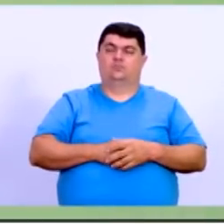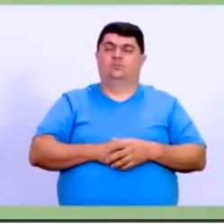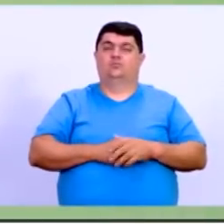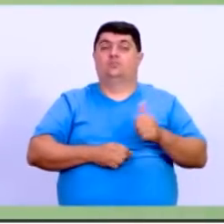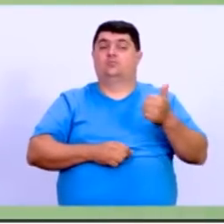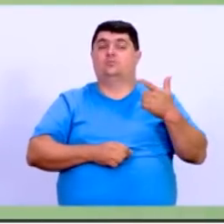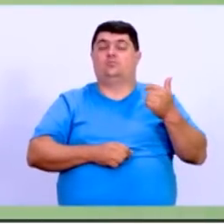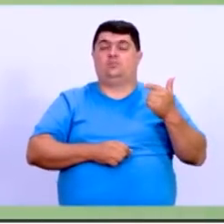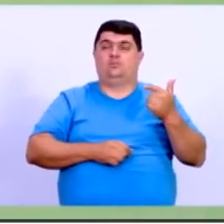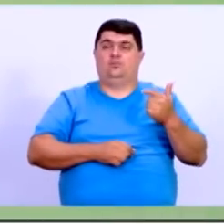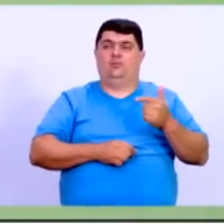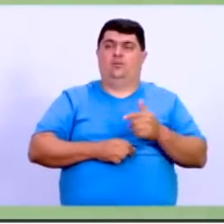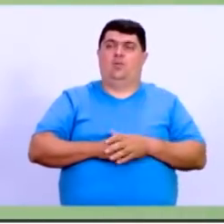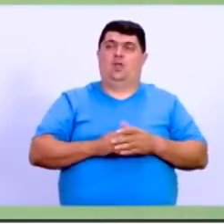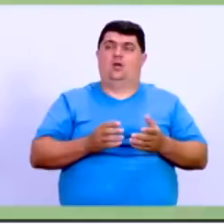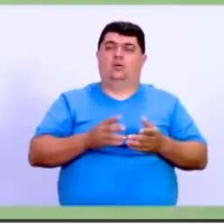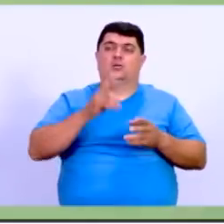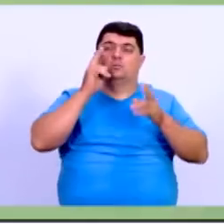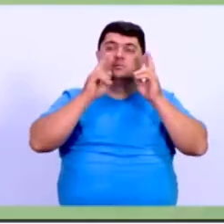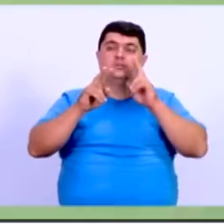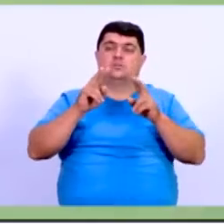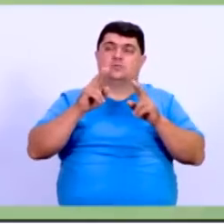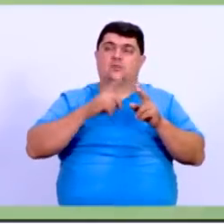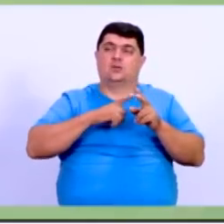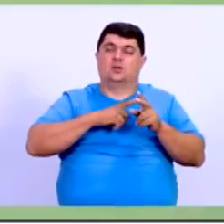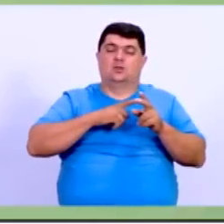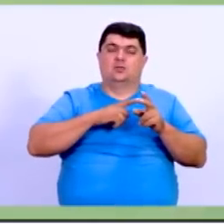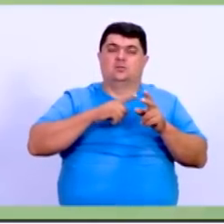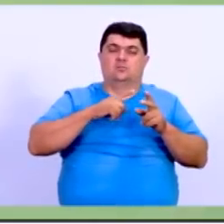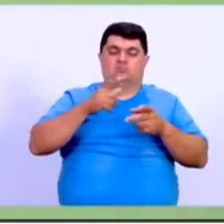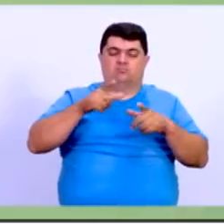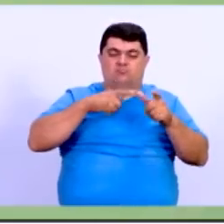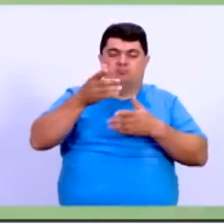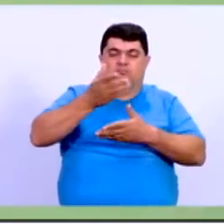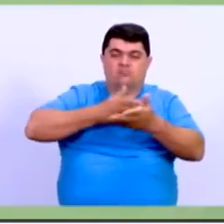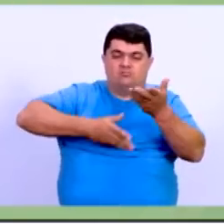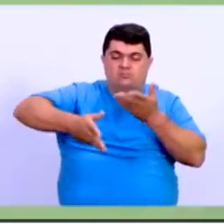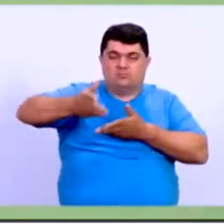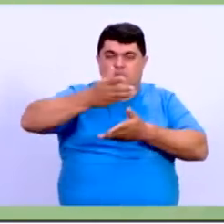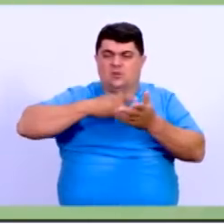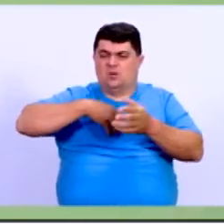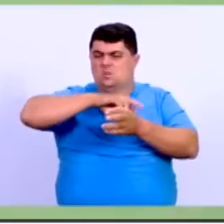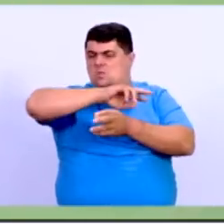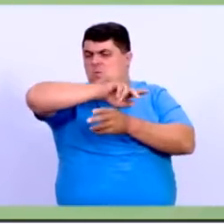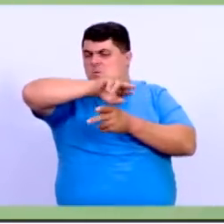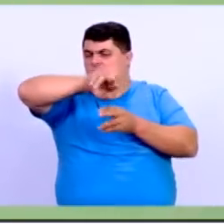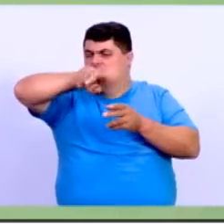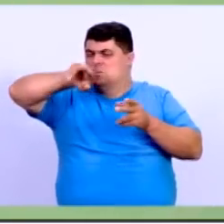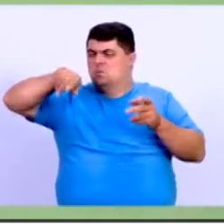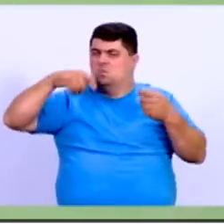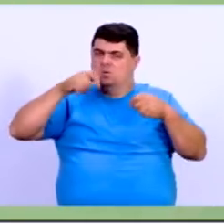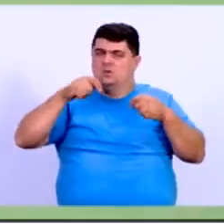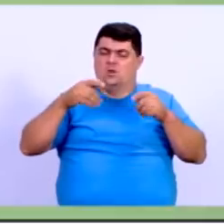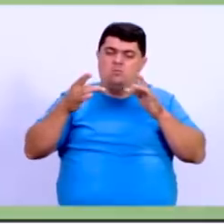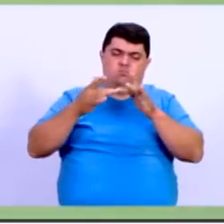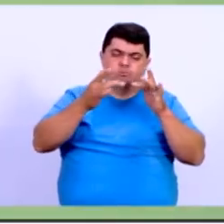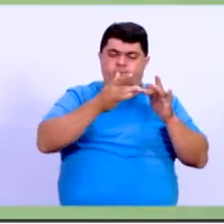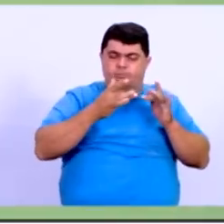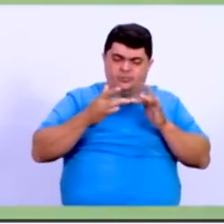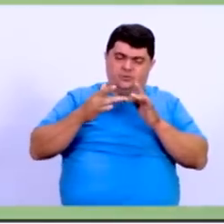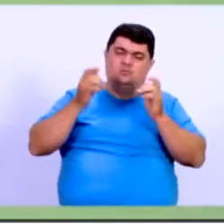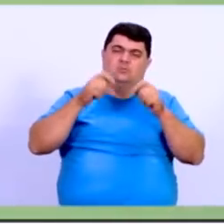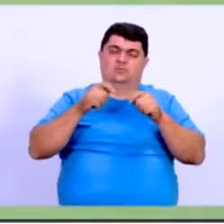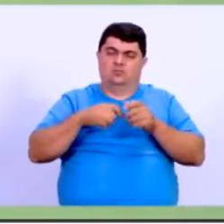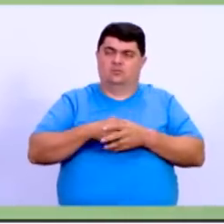só. E serviços compartilhados, né? Existem diversos tipos de serviços que podem ser compartilhados pelo servidor de redes,